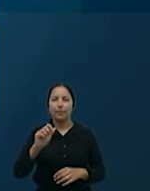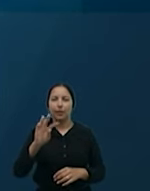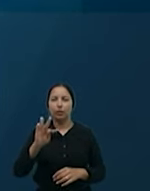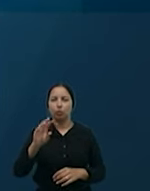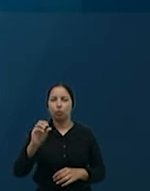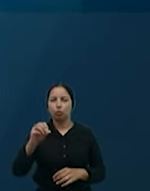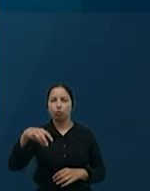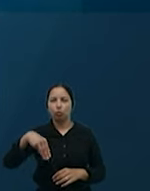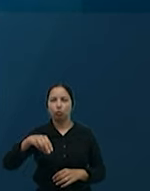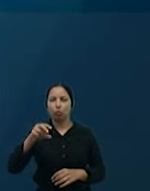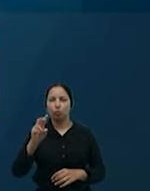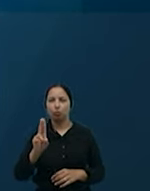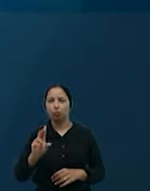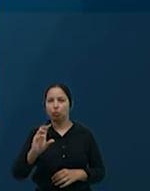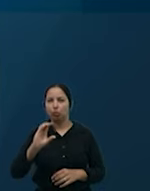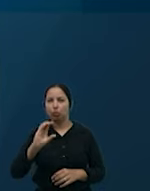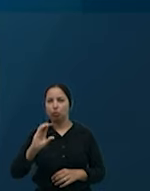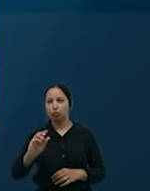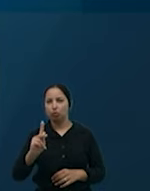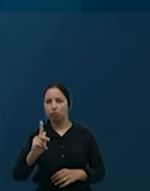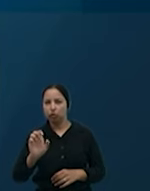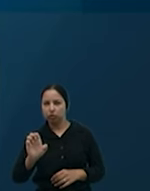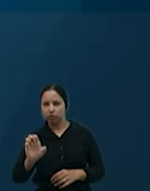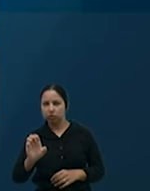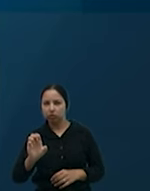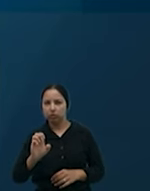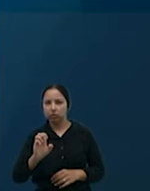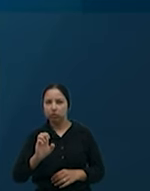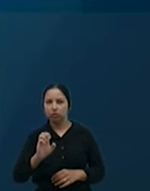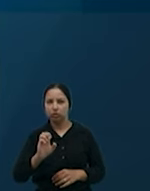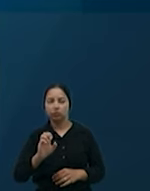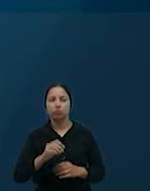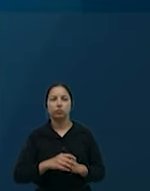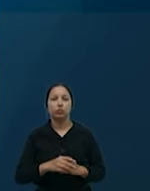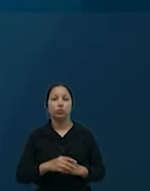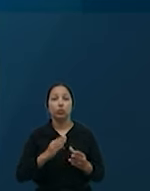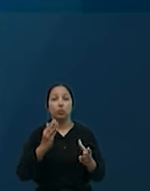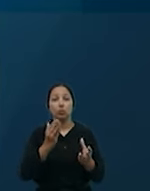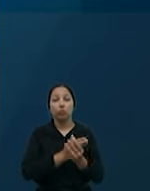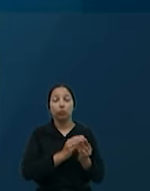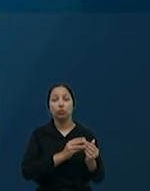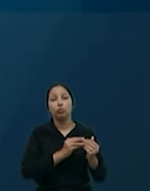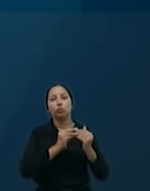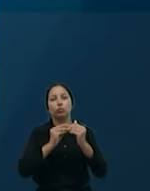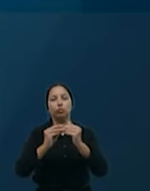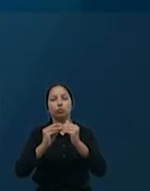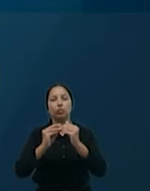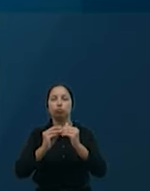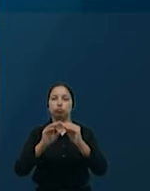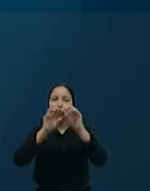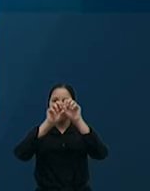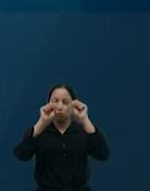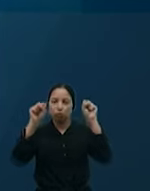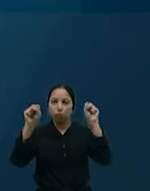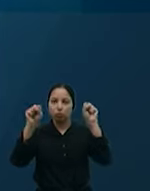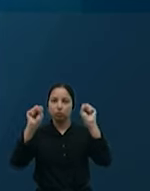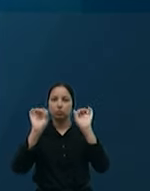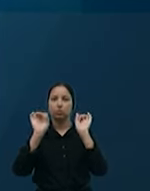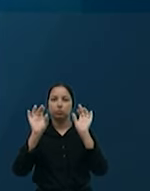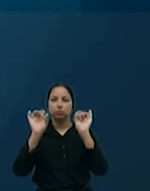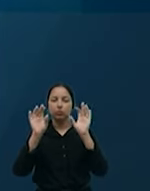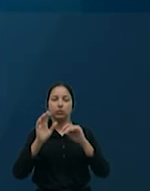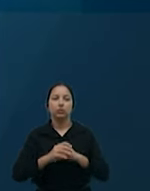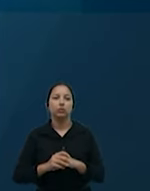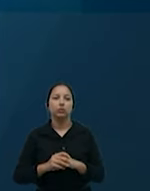caso, foi para a Corte Especial, indenização por danos moral puro, não de anistiado. Nesse caso, nos embargos